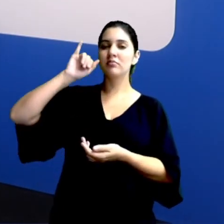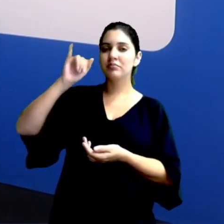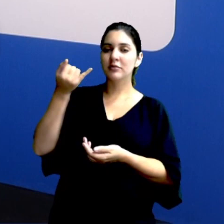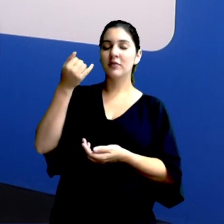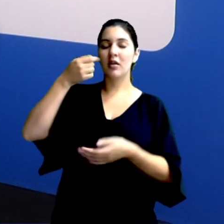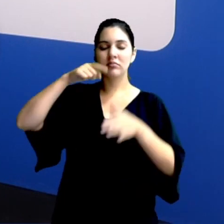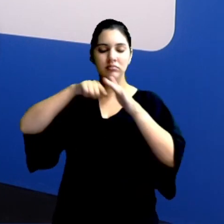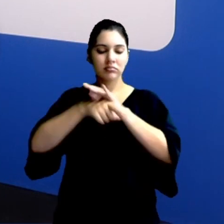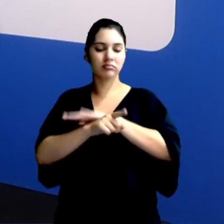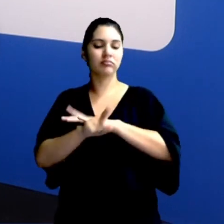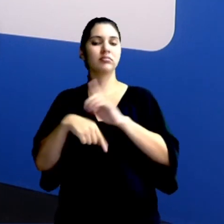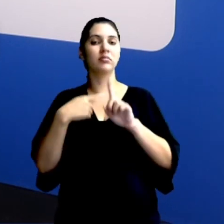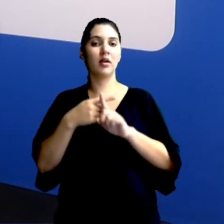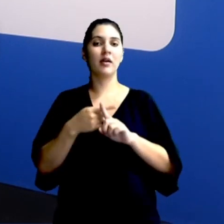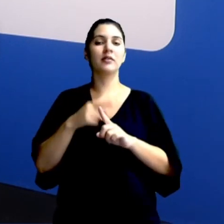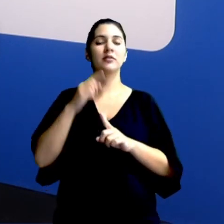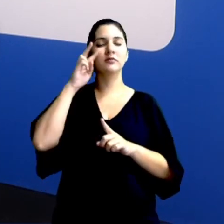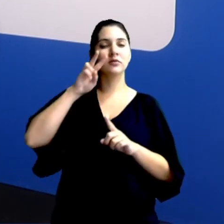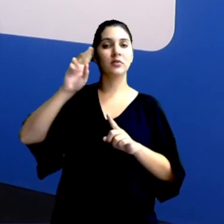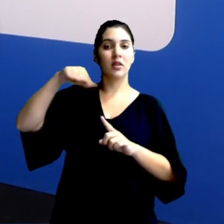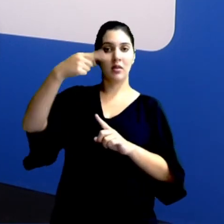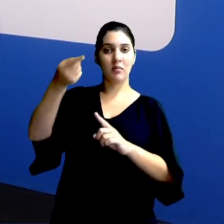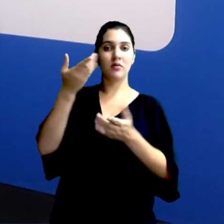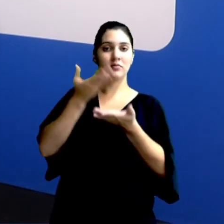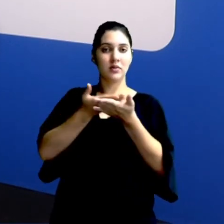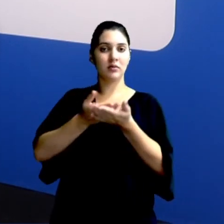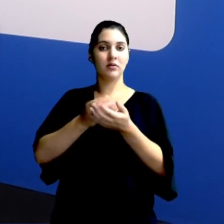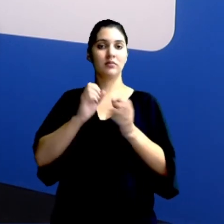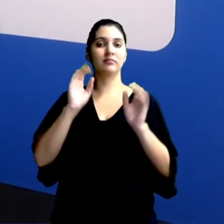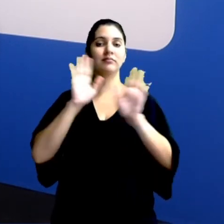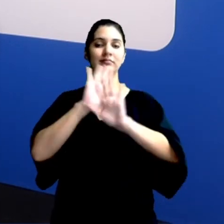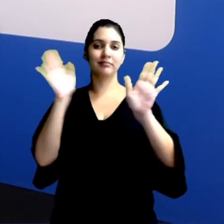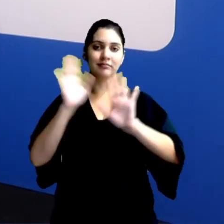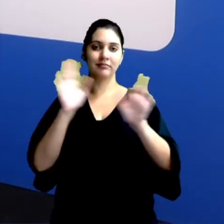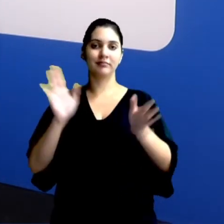aprofundem mais e a gente se vê numa próxima oportunidade.